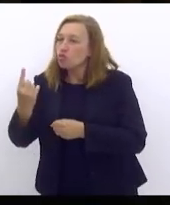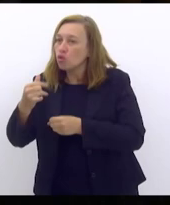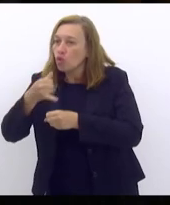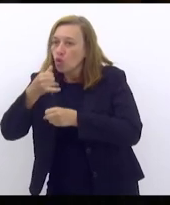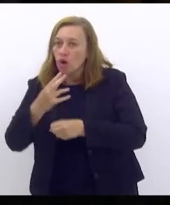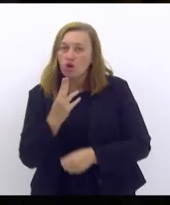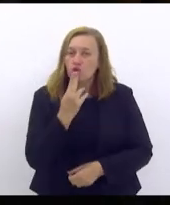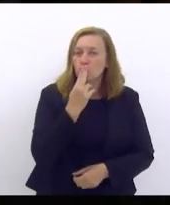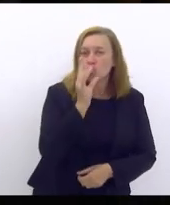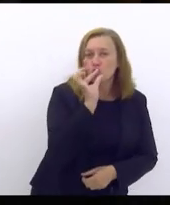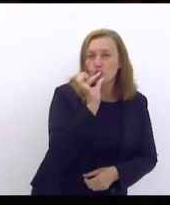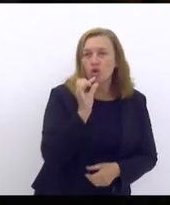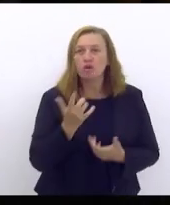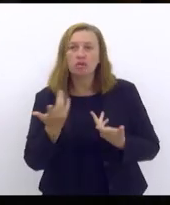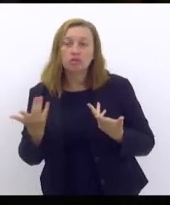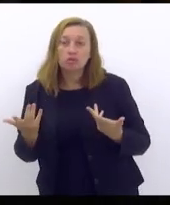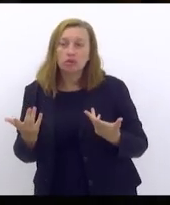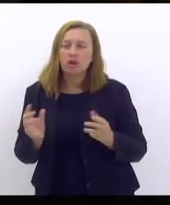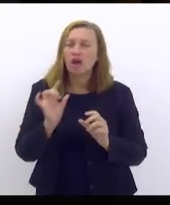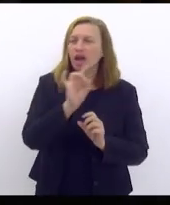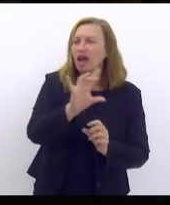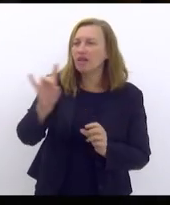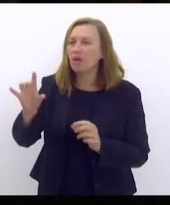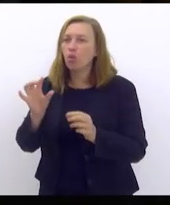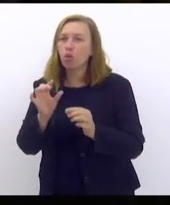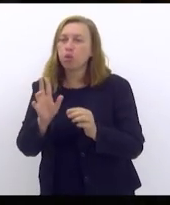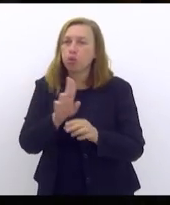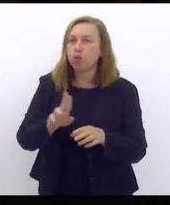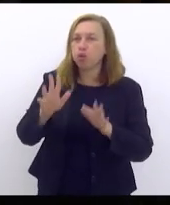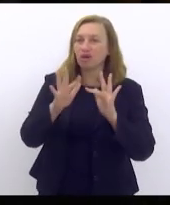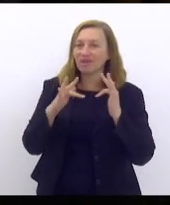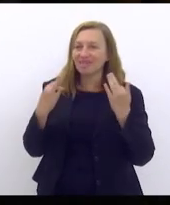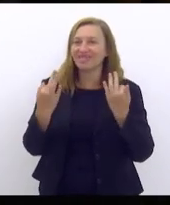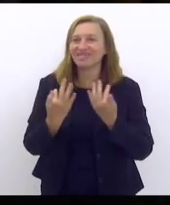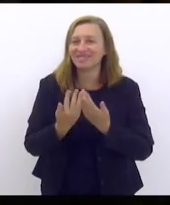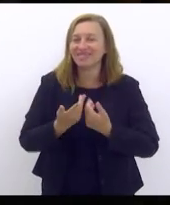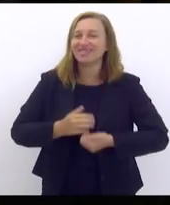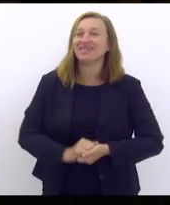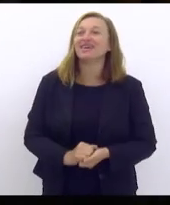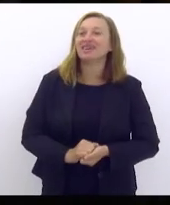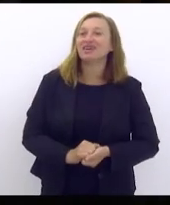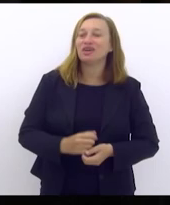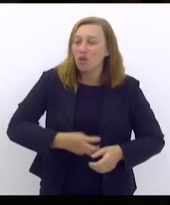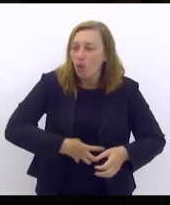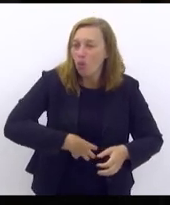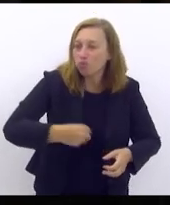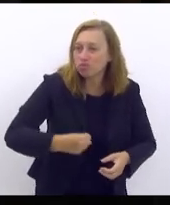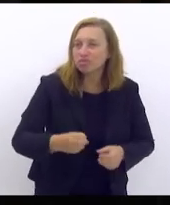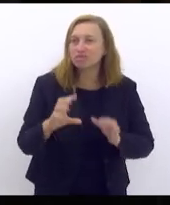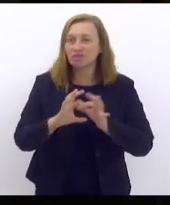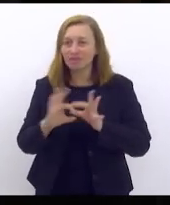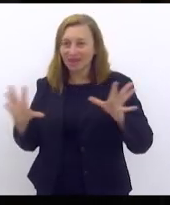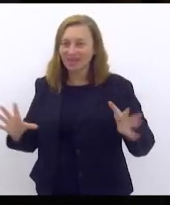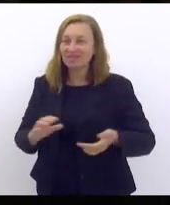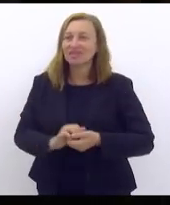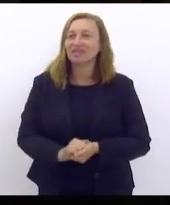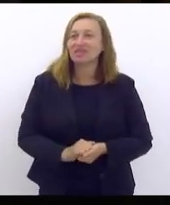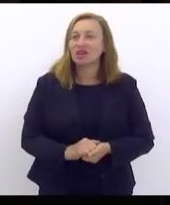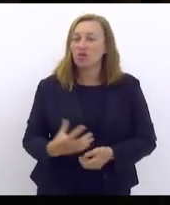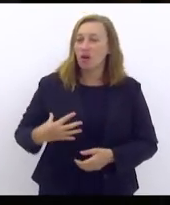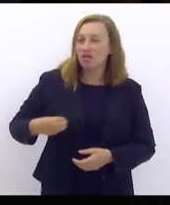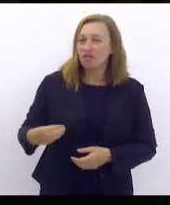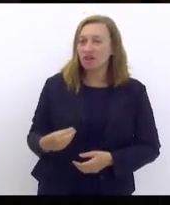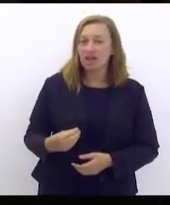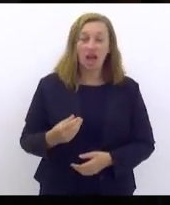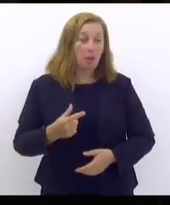outro fuma um pouco também. Defende que o aborto seja liberado, que uma filha chegue para a mãe,